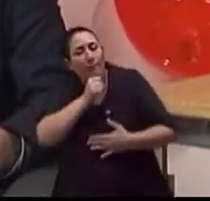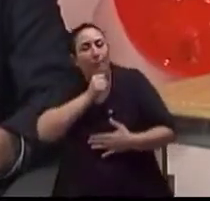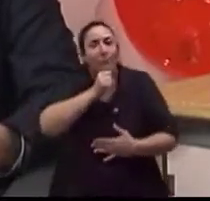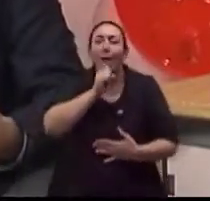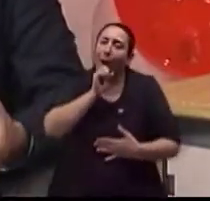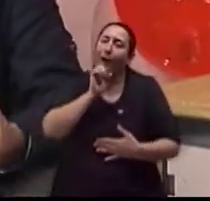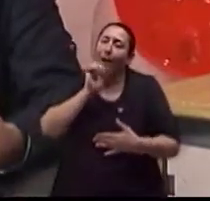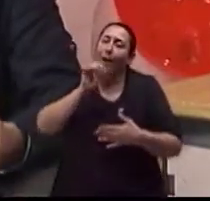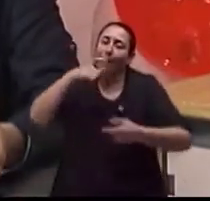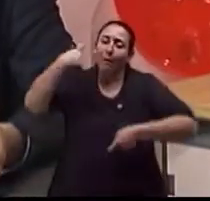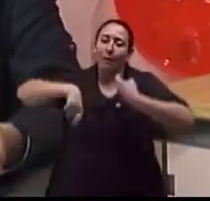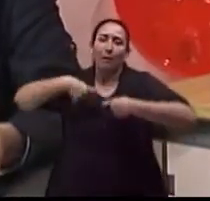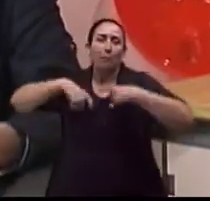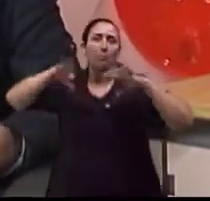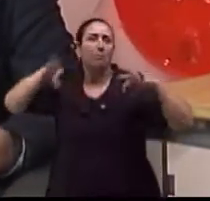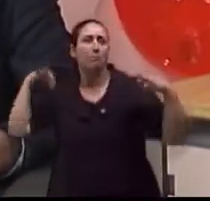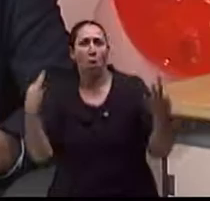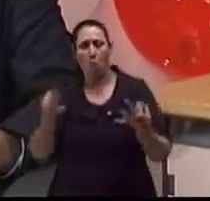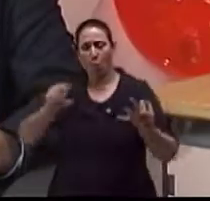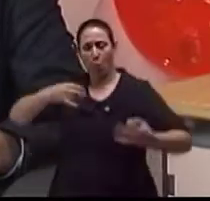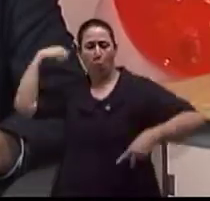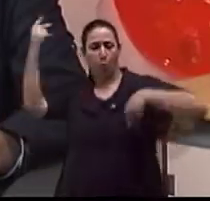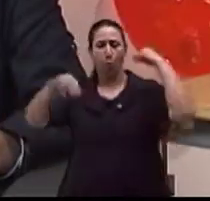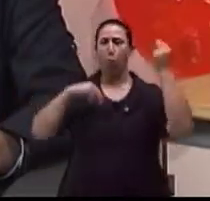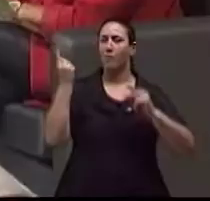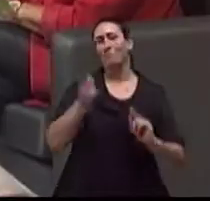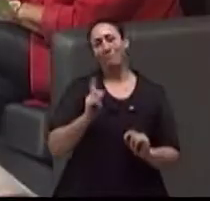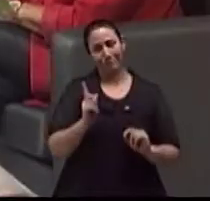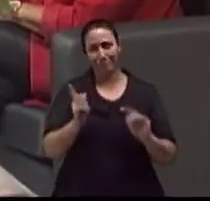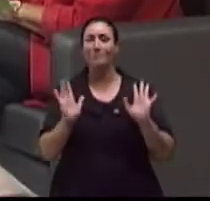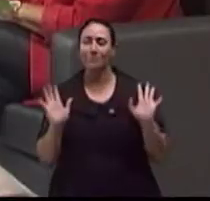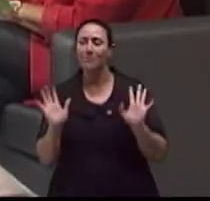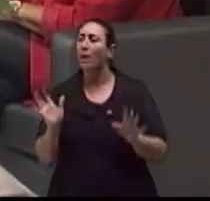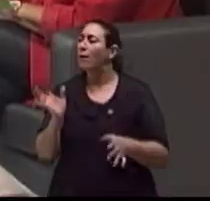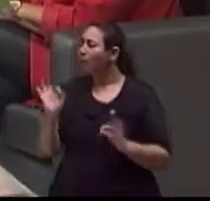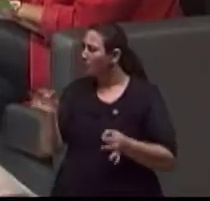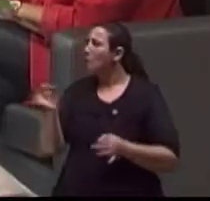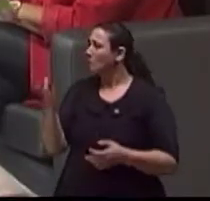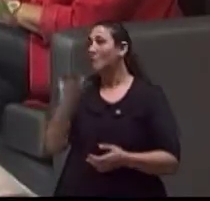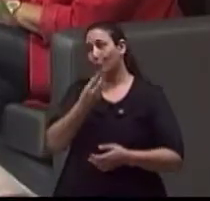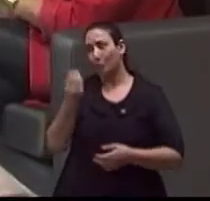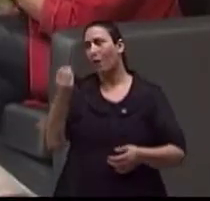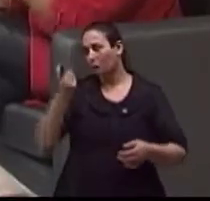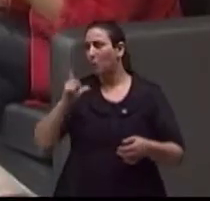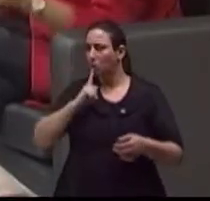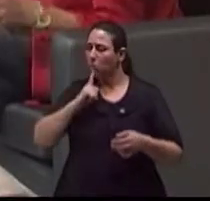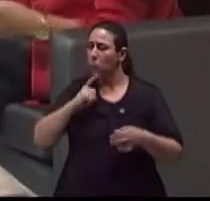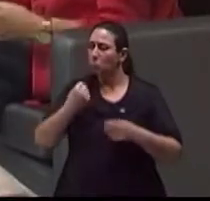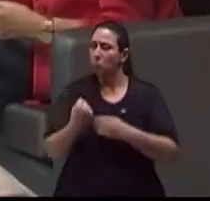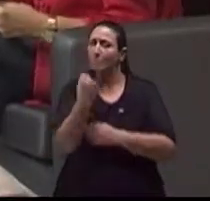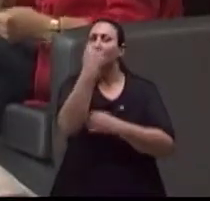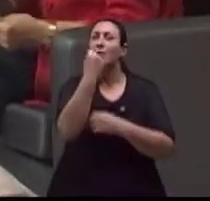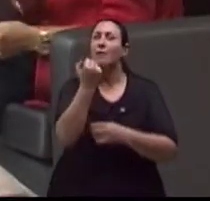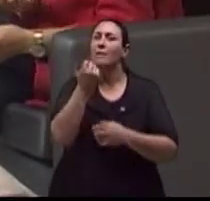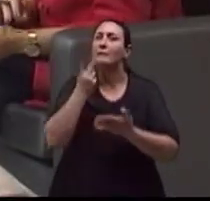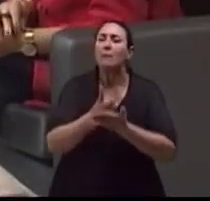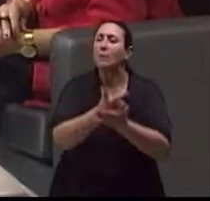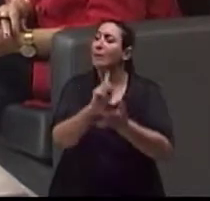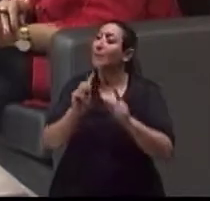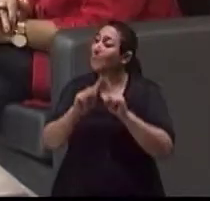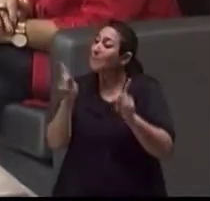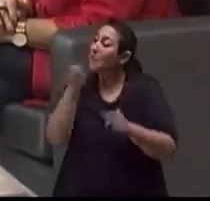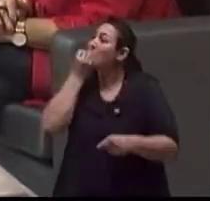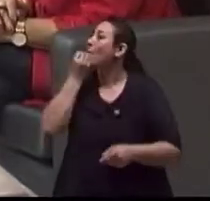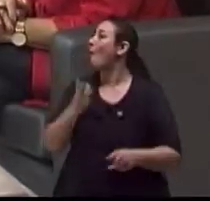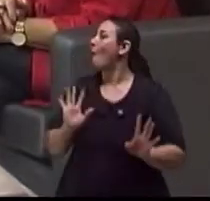permanecem com eles são sem medicação nenhum mas muitas vezes se ganha em qualidade pelo que a gente ouve eles dizerem né só não é tão frequente mas é tão